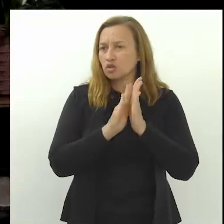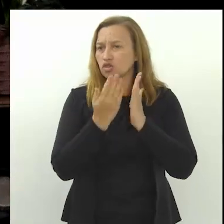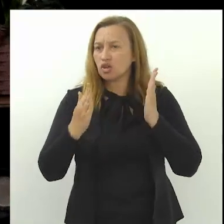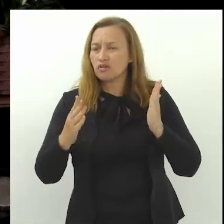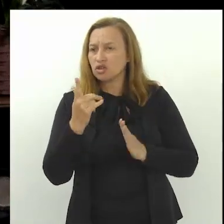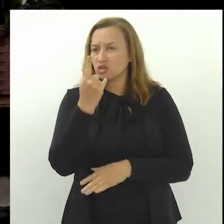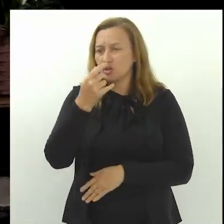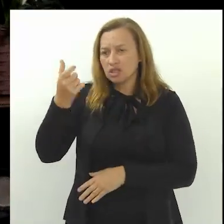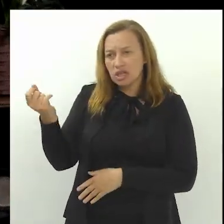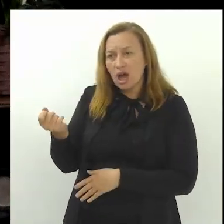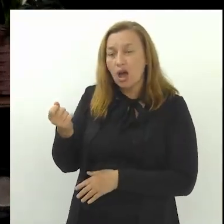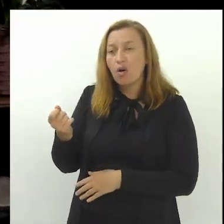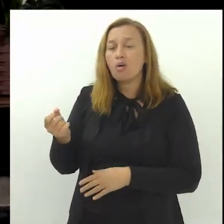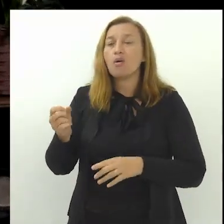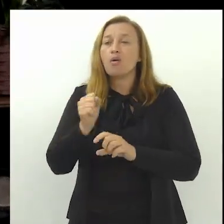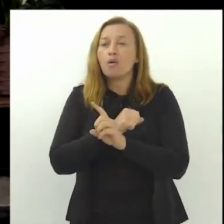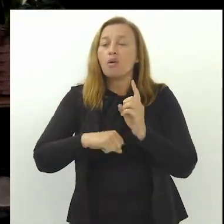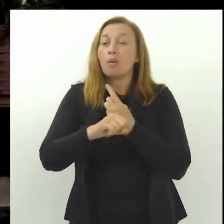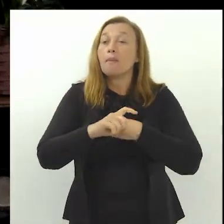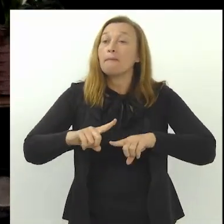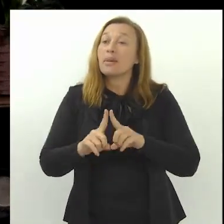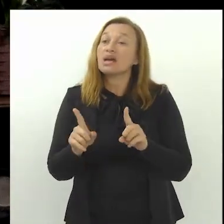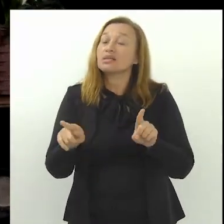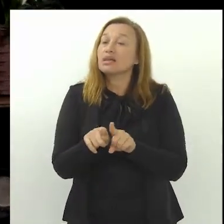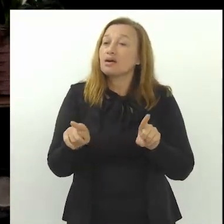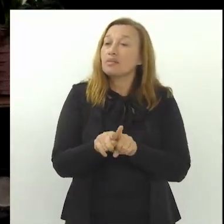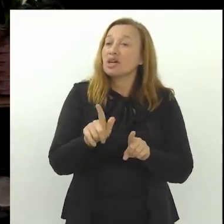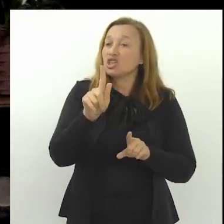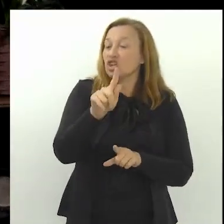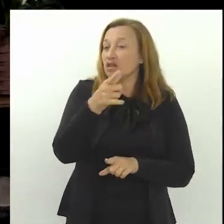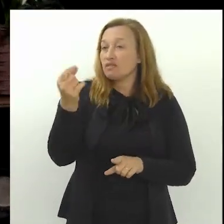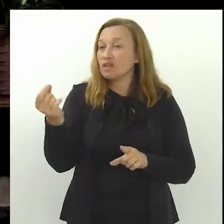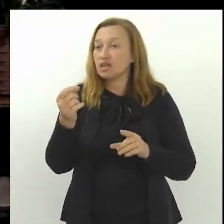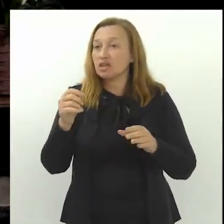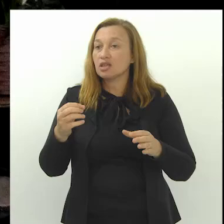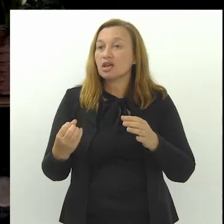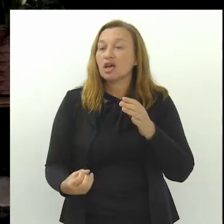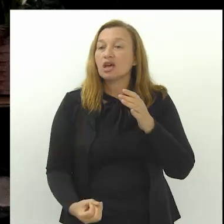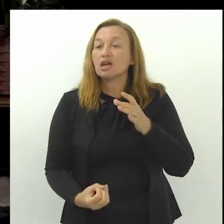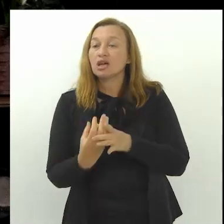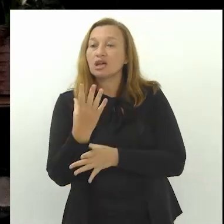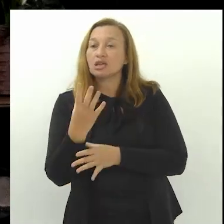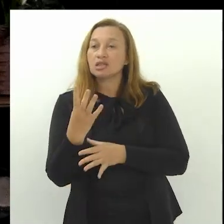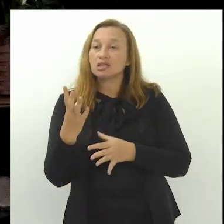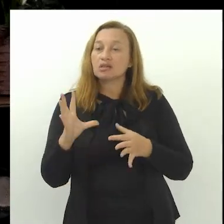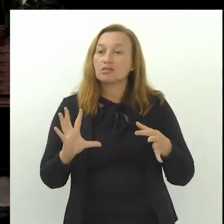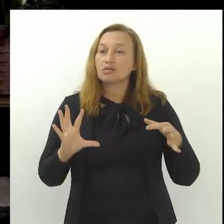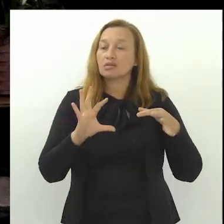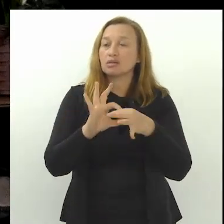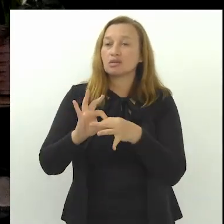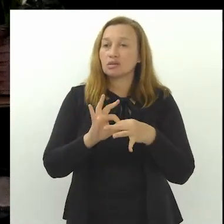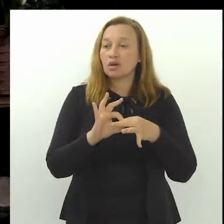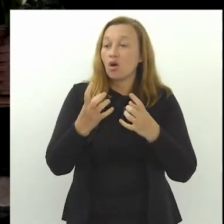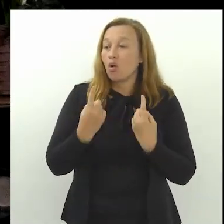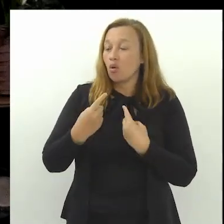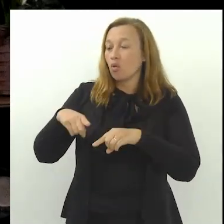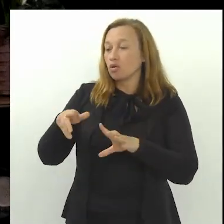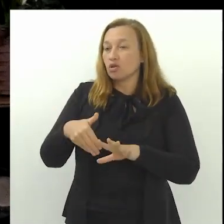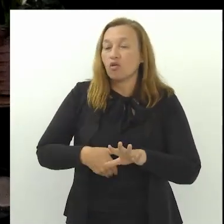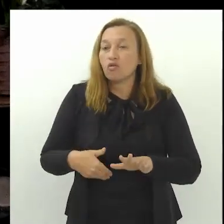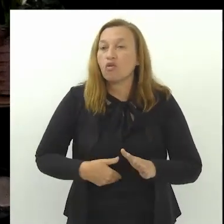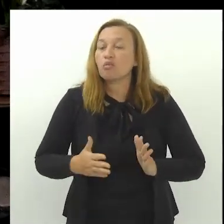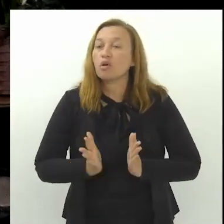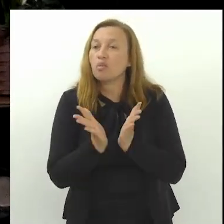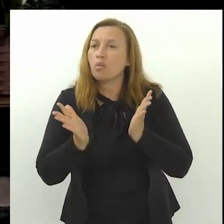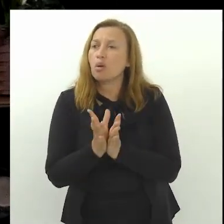a agenda, não só no G20 Social, mas também no G20, que é a construção da Aliança Global contra a Fome e a Pobreza.